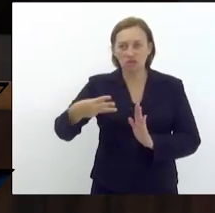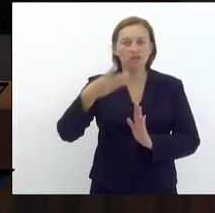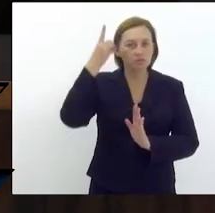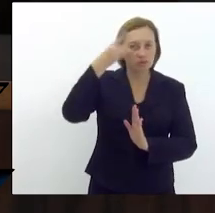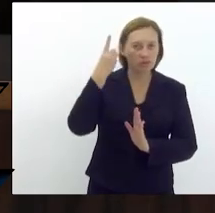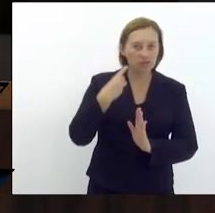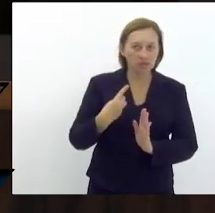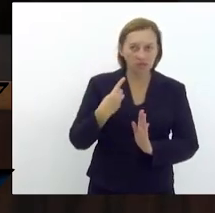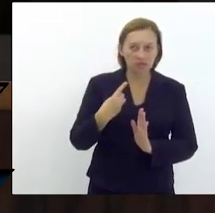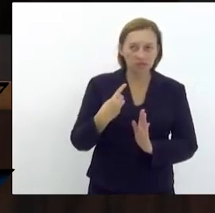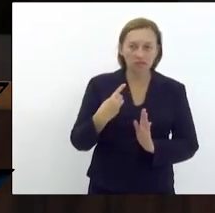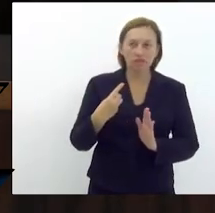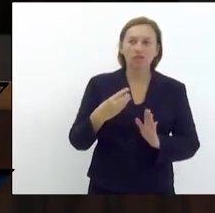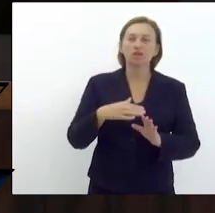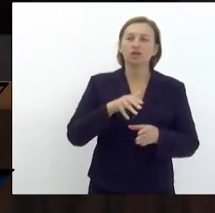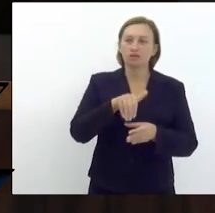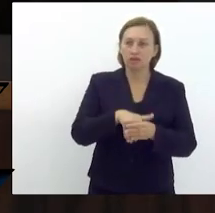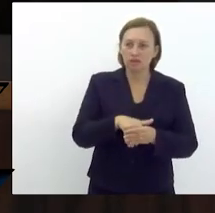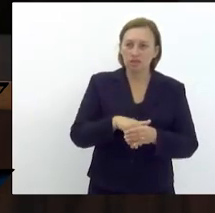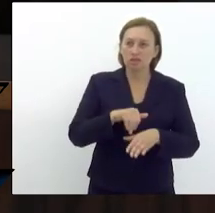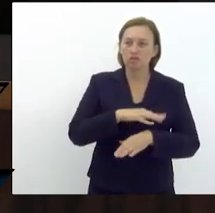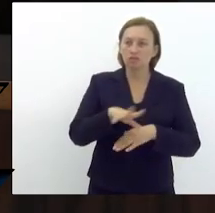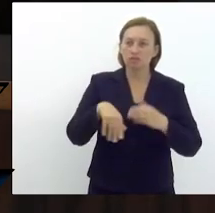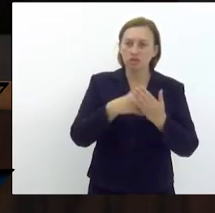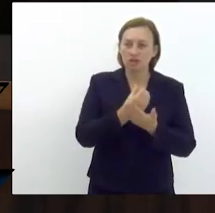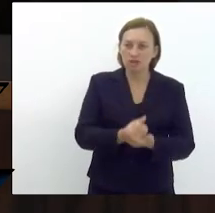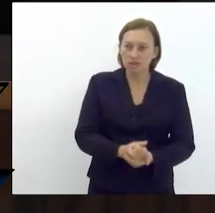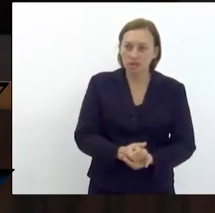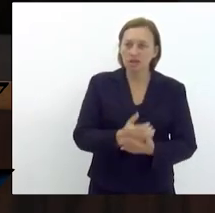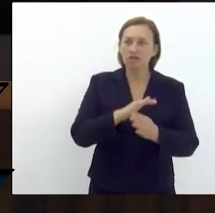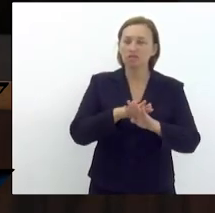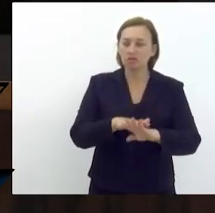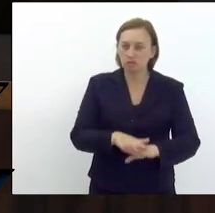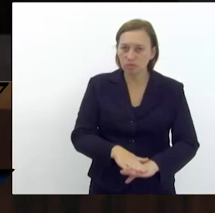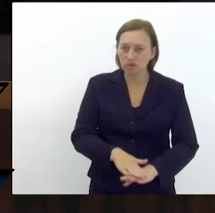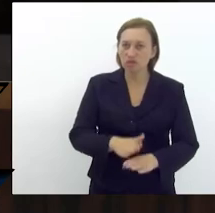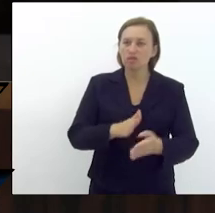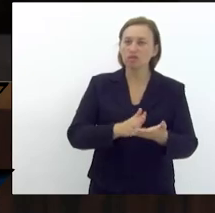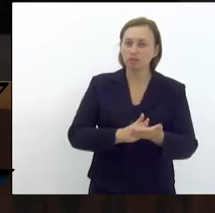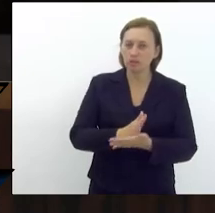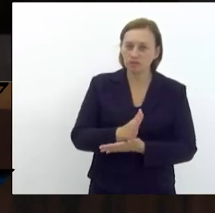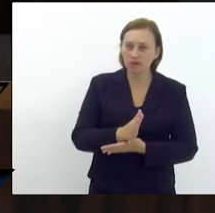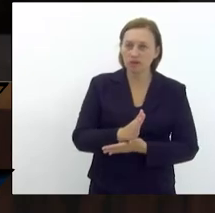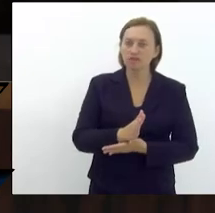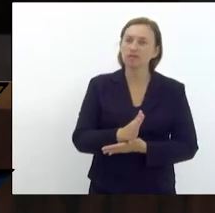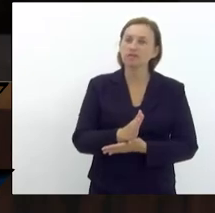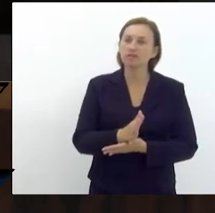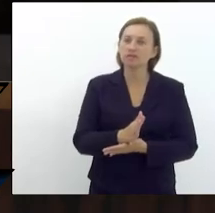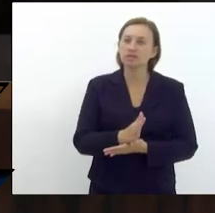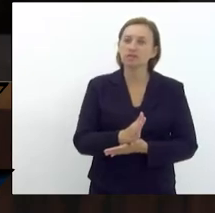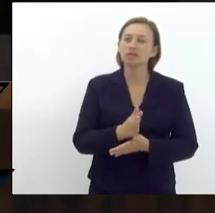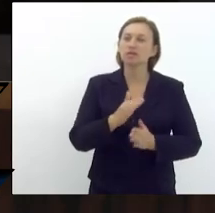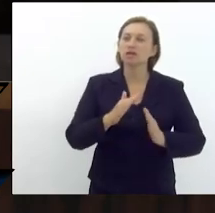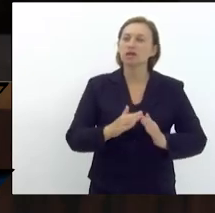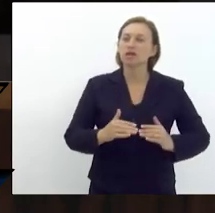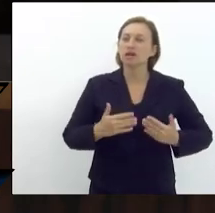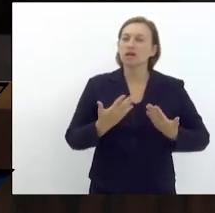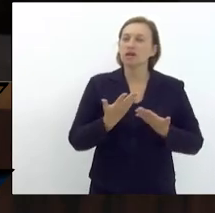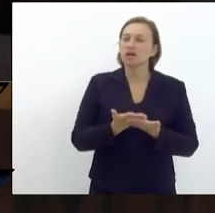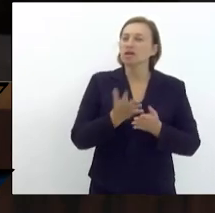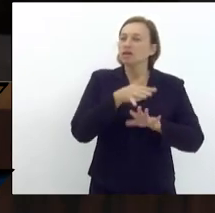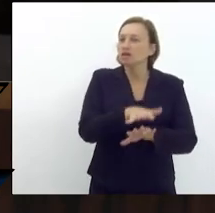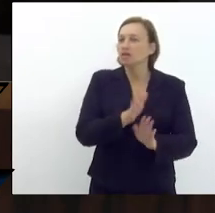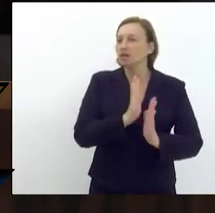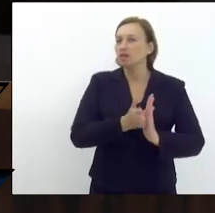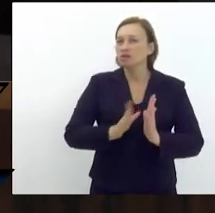Dani Monteiro em votação sobre os que aprovam permaneçam Como estão aprovados requerimento de